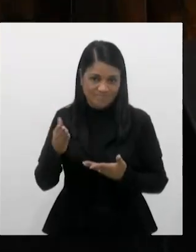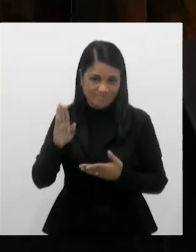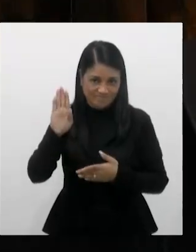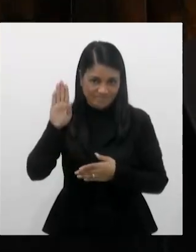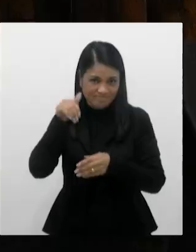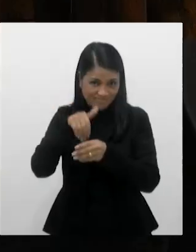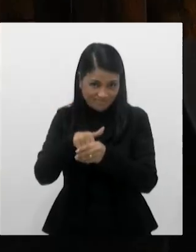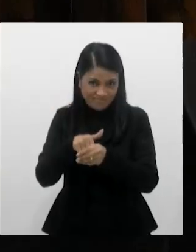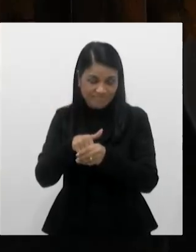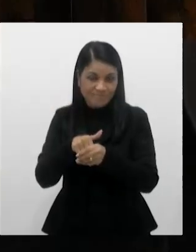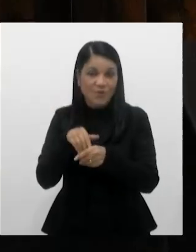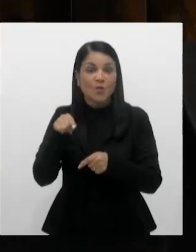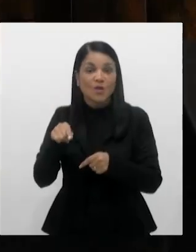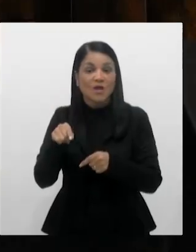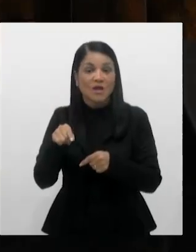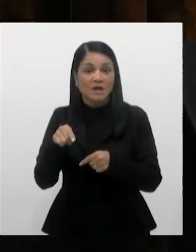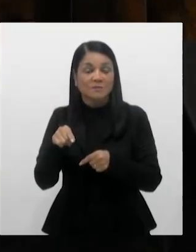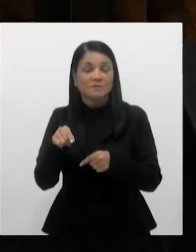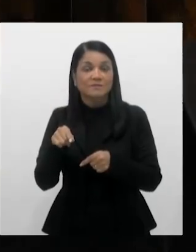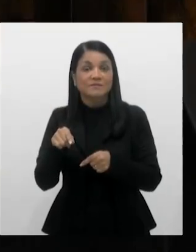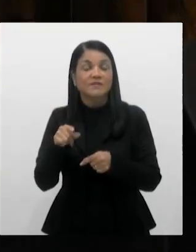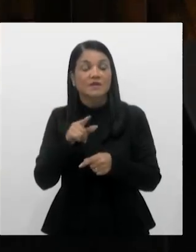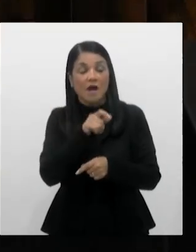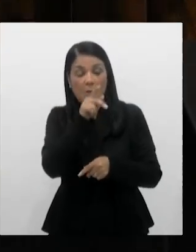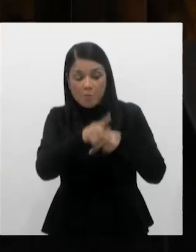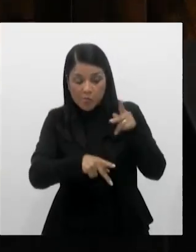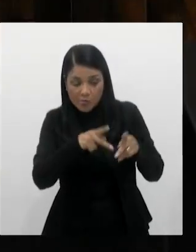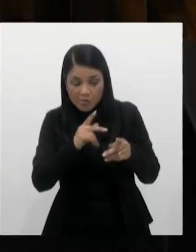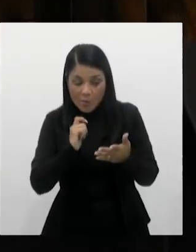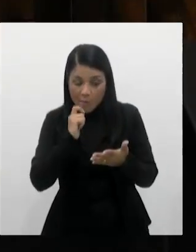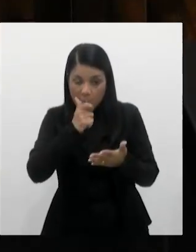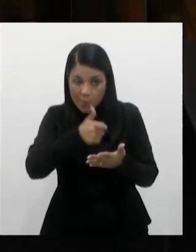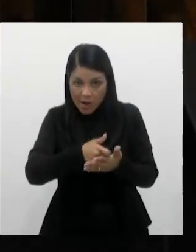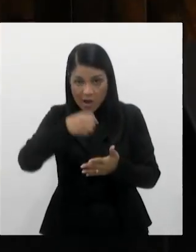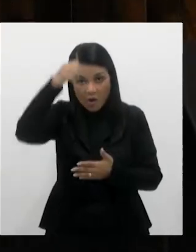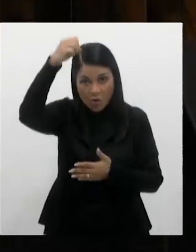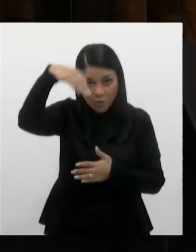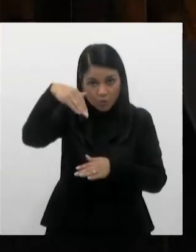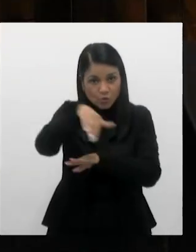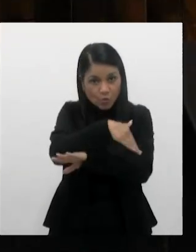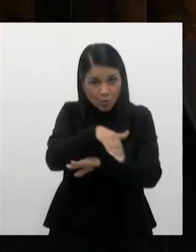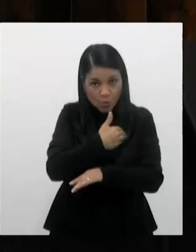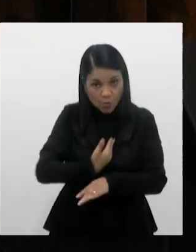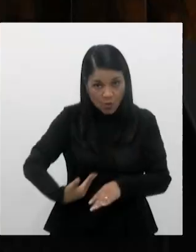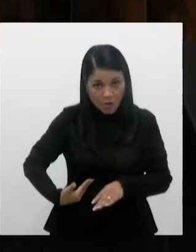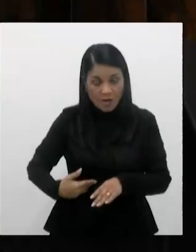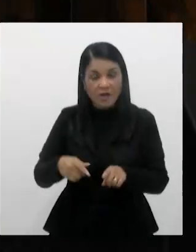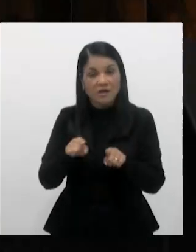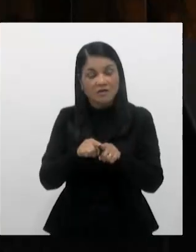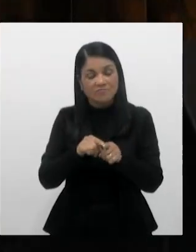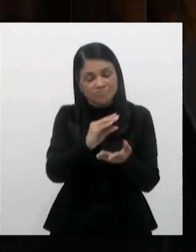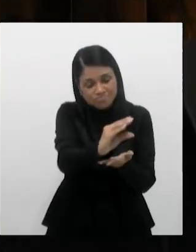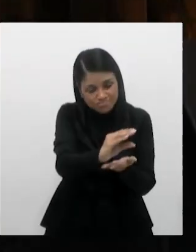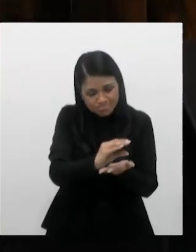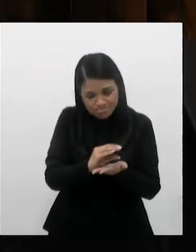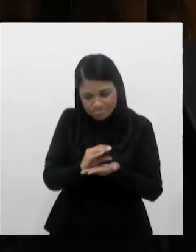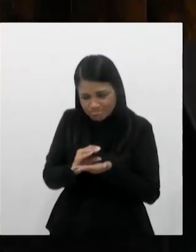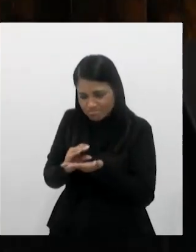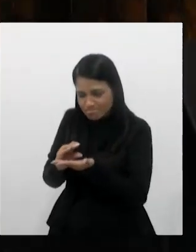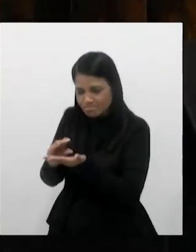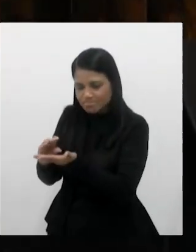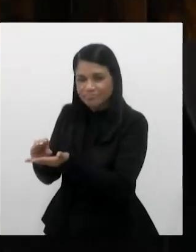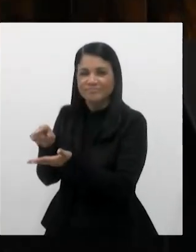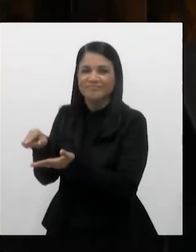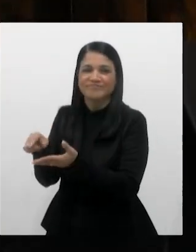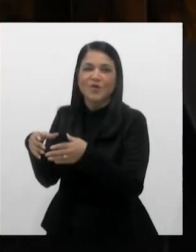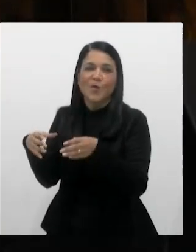COSIP. É isso mesmo. A população vai pagar iluminação e vão tirar parte desse valor para custear